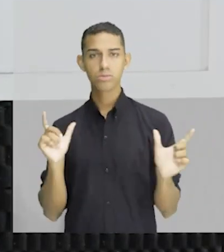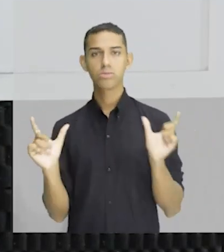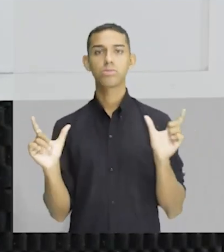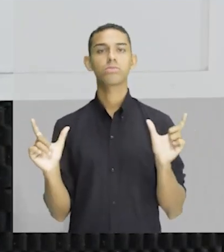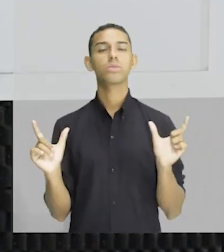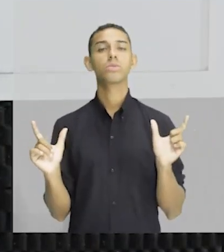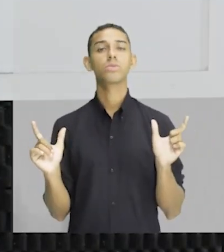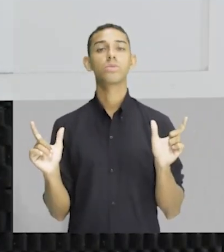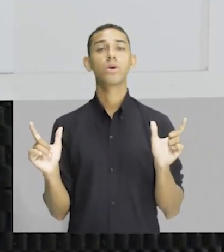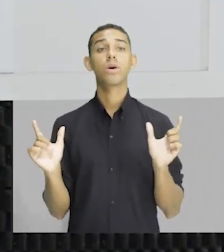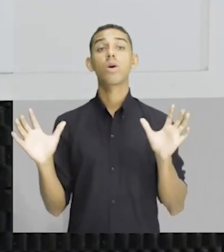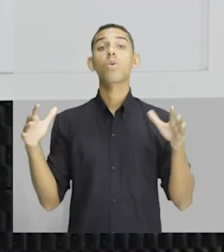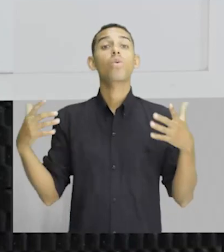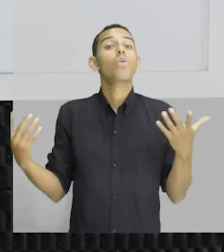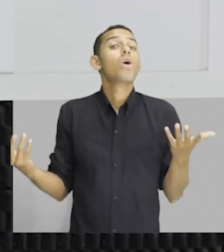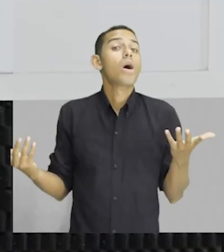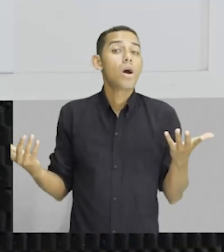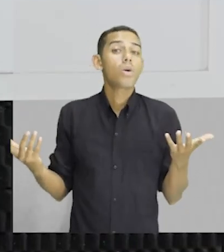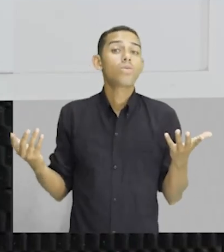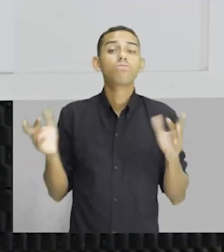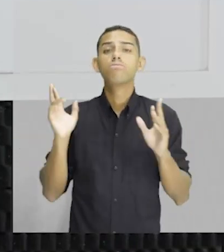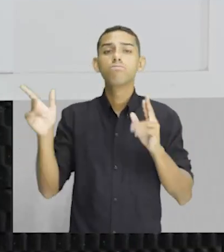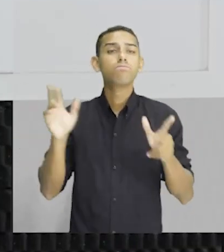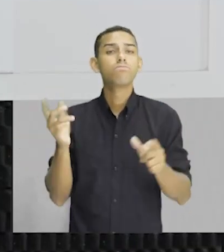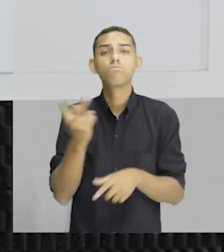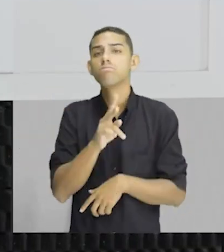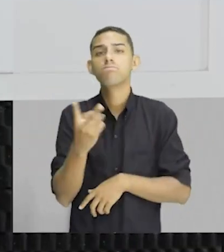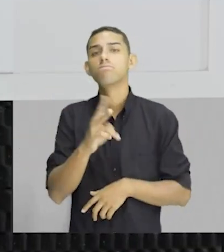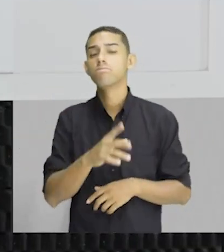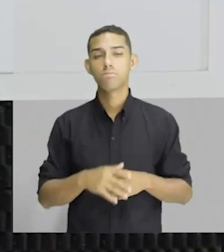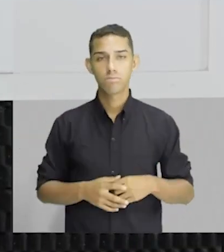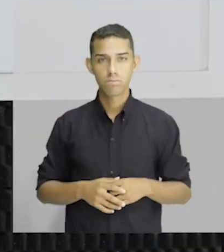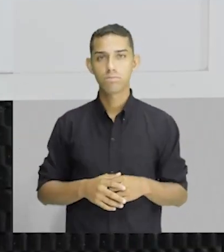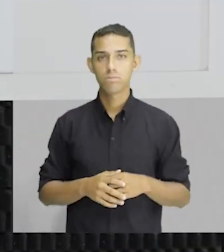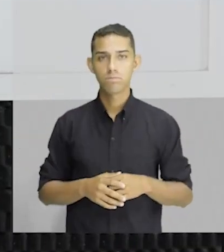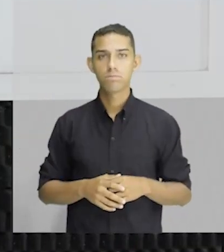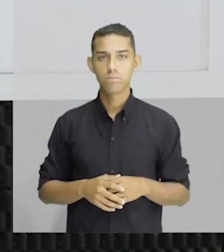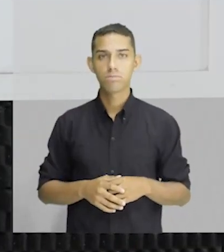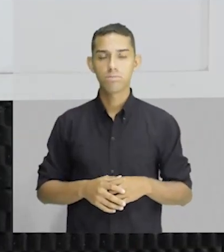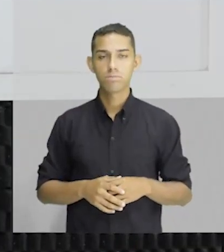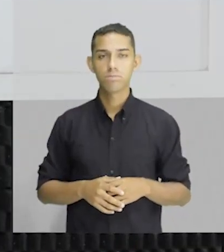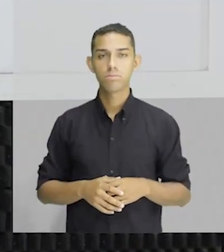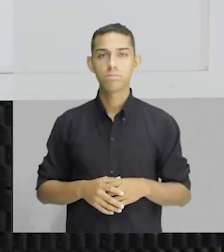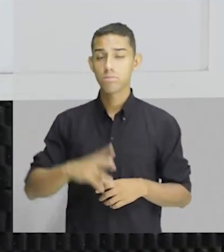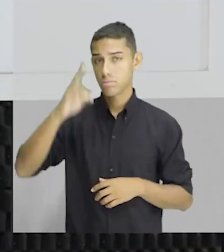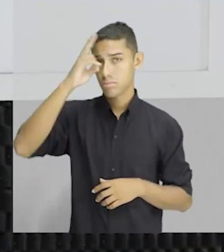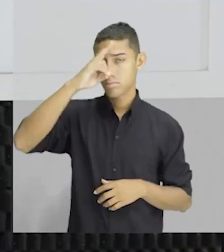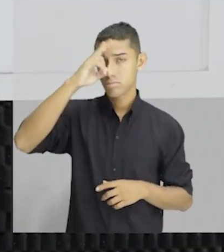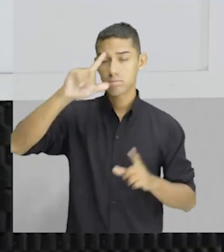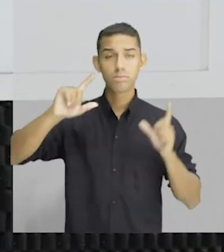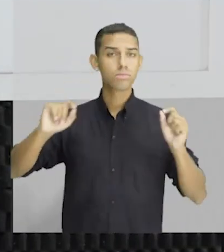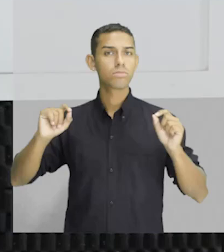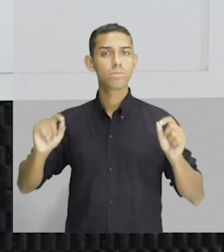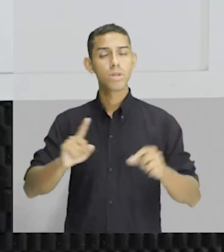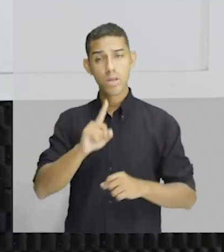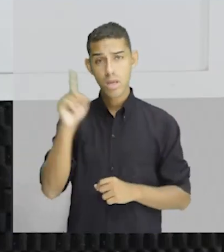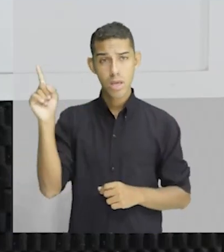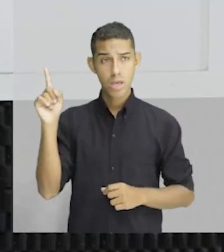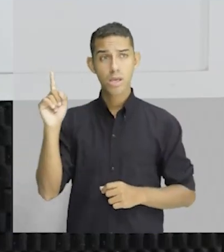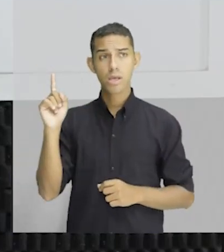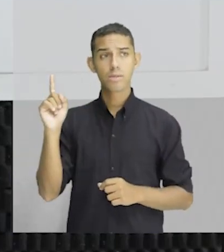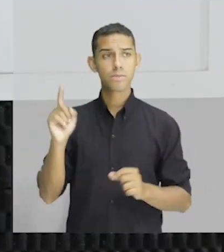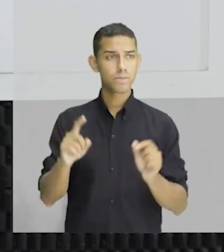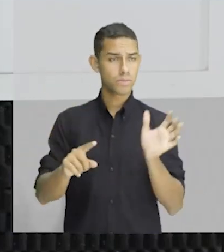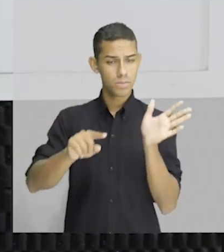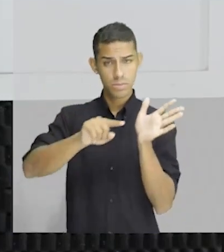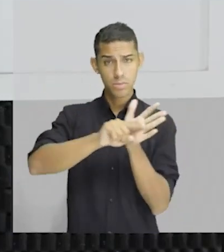outra e ver qual fazer a diferença entre elas. Tá bom? Lembrando aqui, meus amigos, esse sinal, qual é a